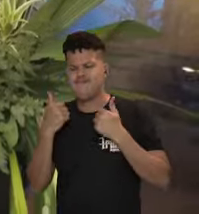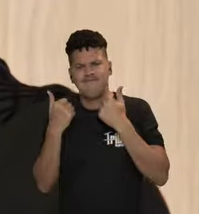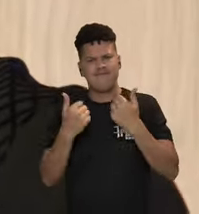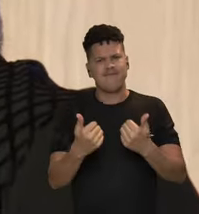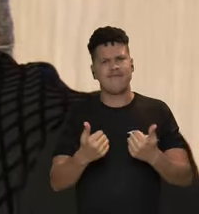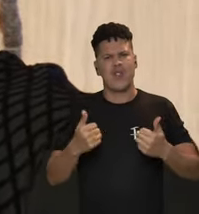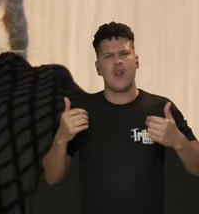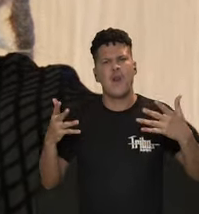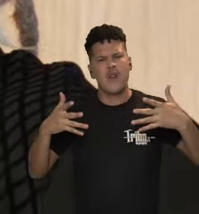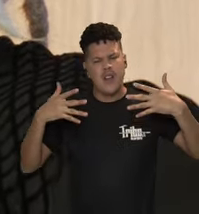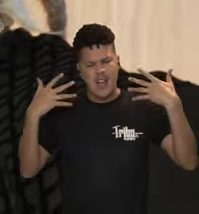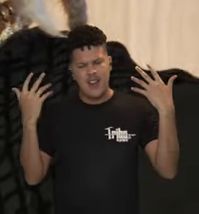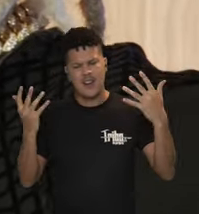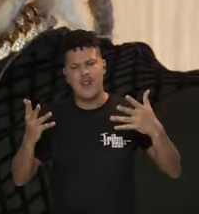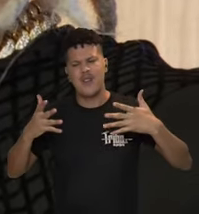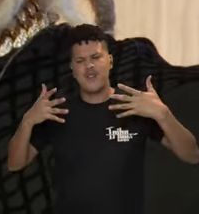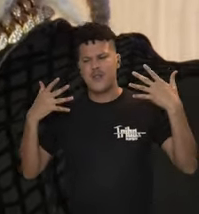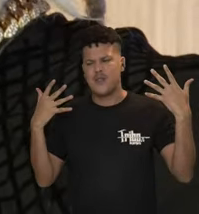o calor do